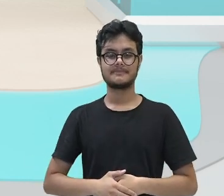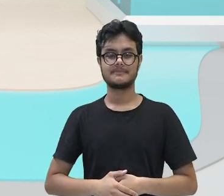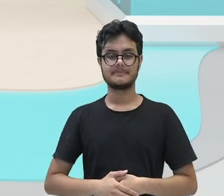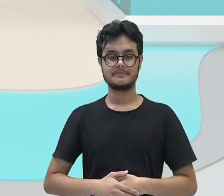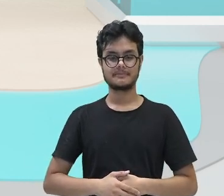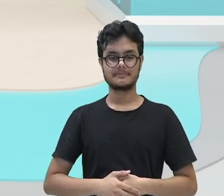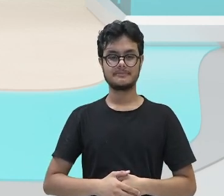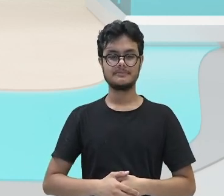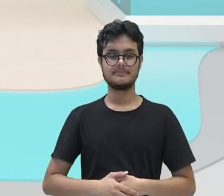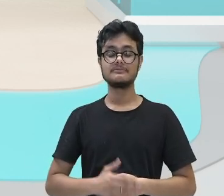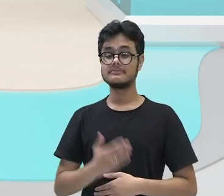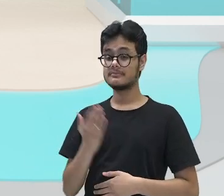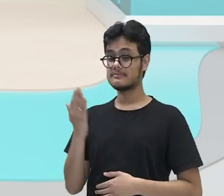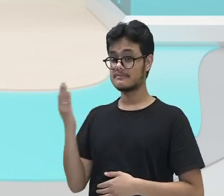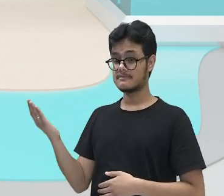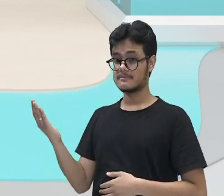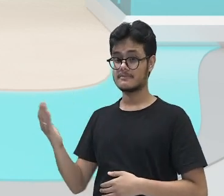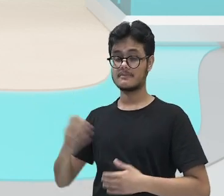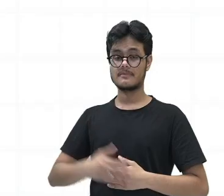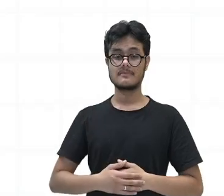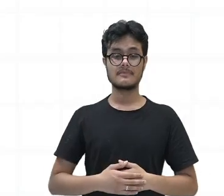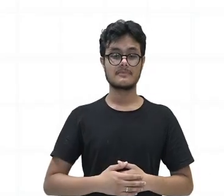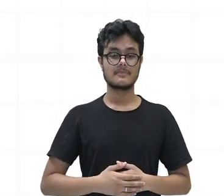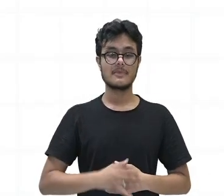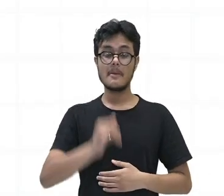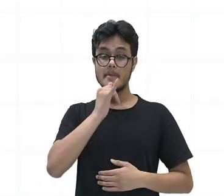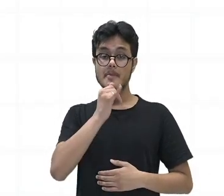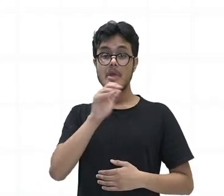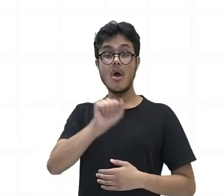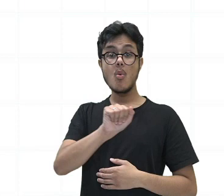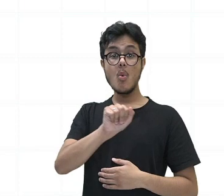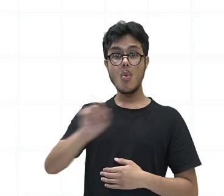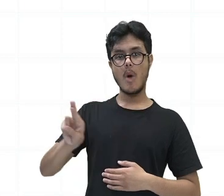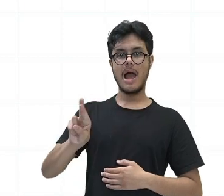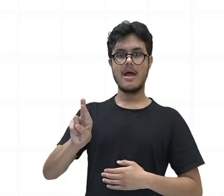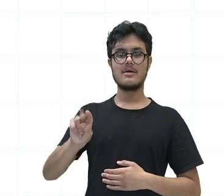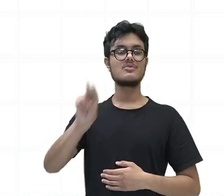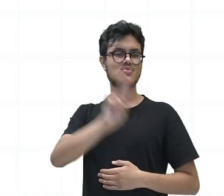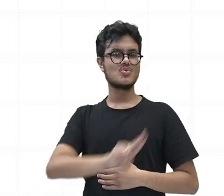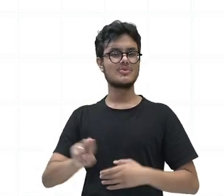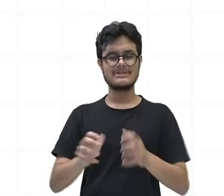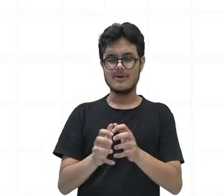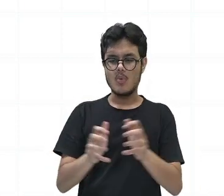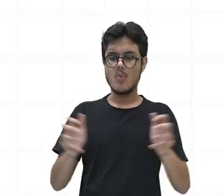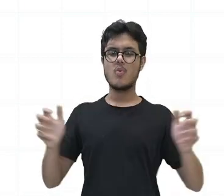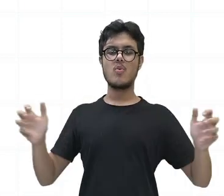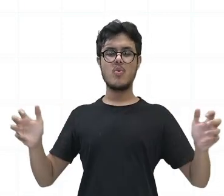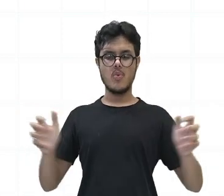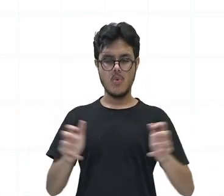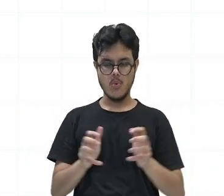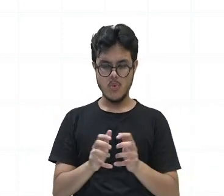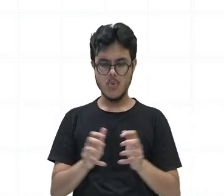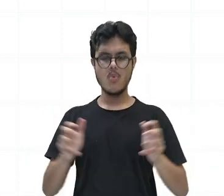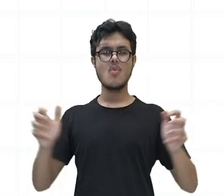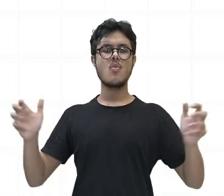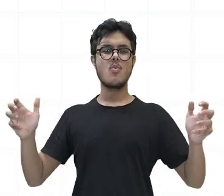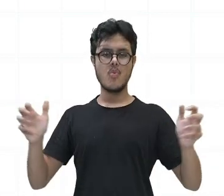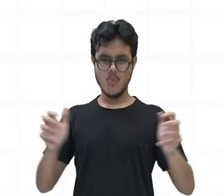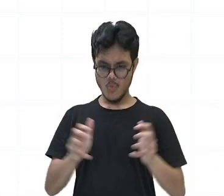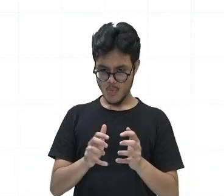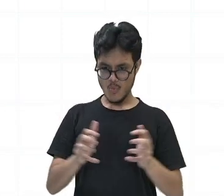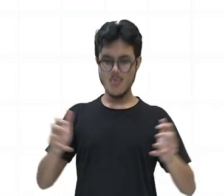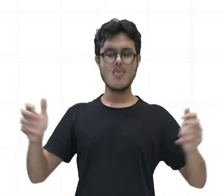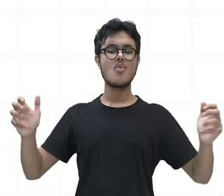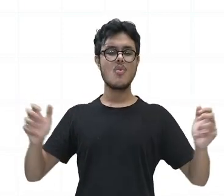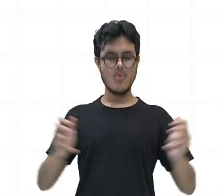ser construído. E ele é um instrumento que ele é tocado através do ar. Então, é um